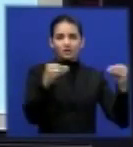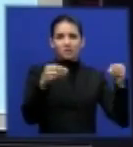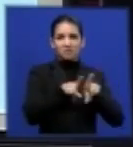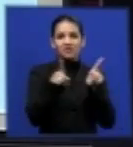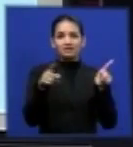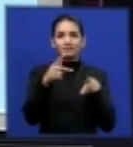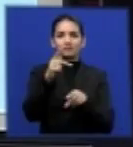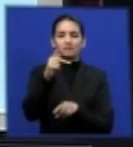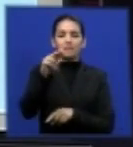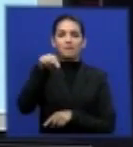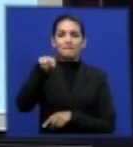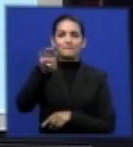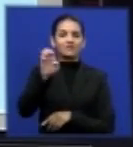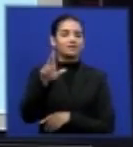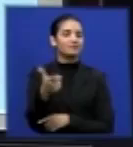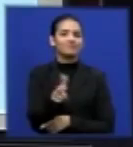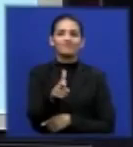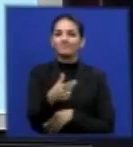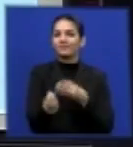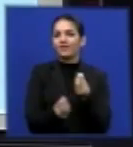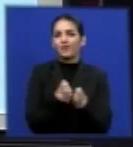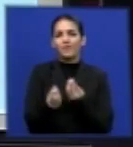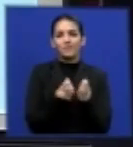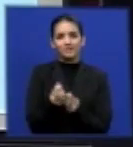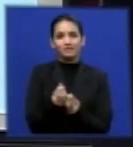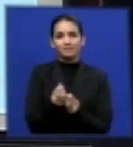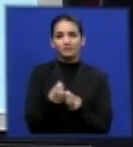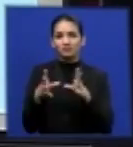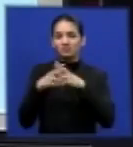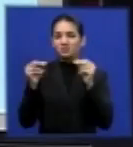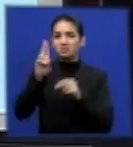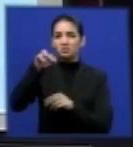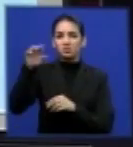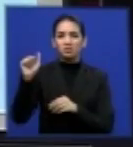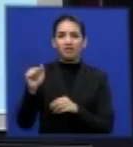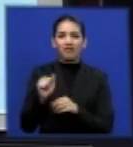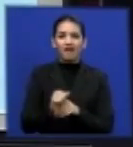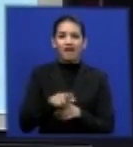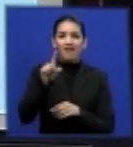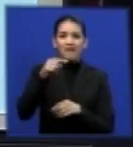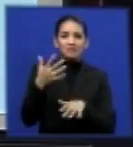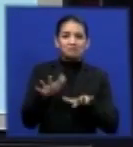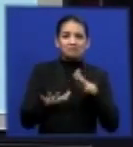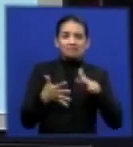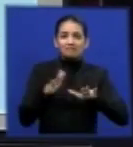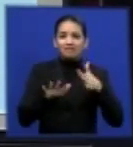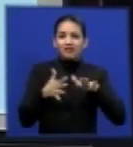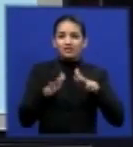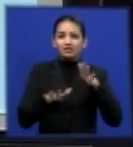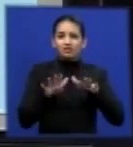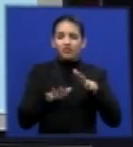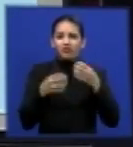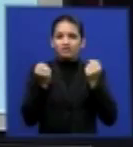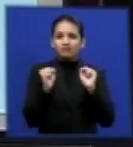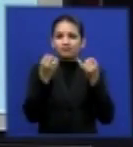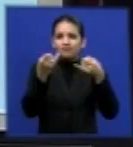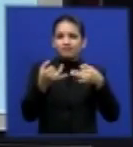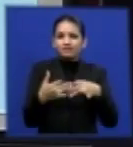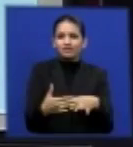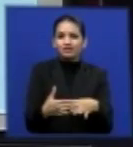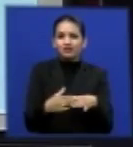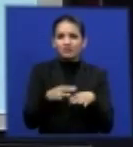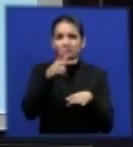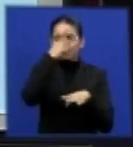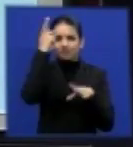lixo para ser gerenciado e o tempo aproximado de degradação dessas substâncias.